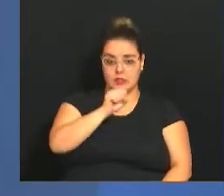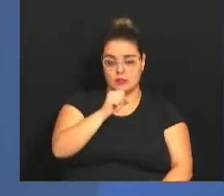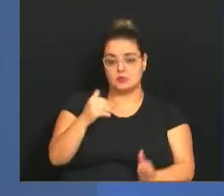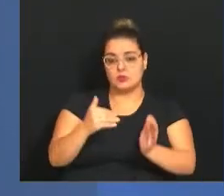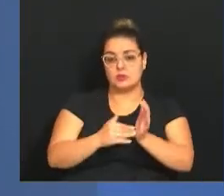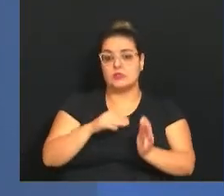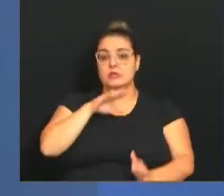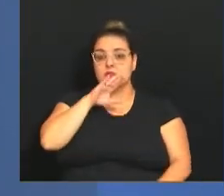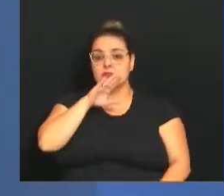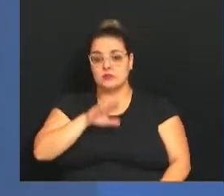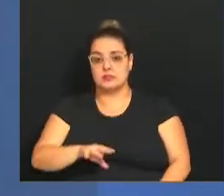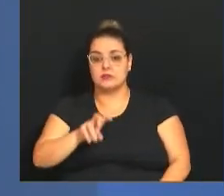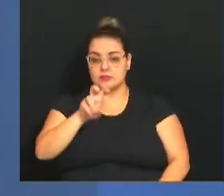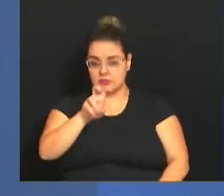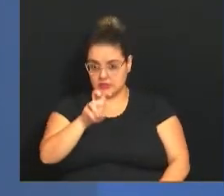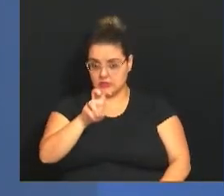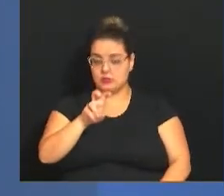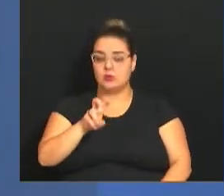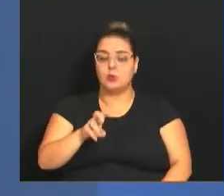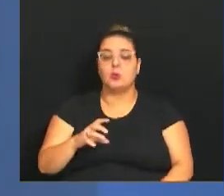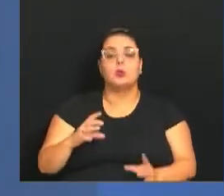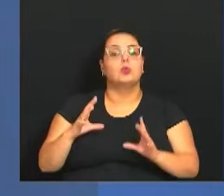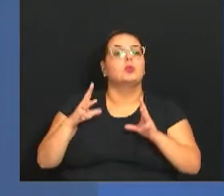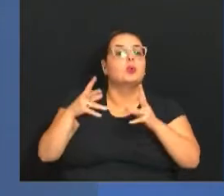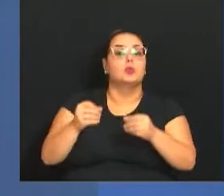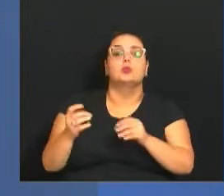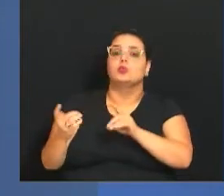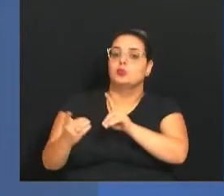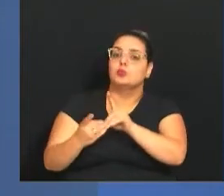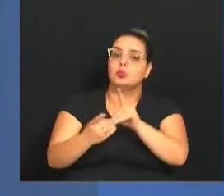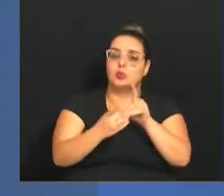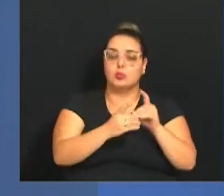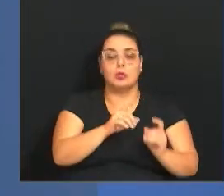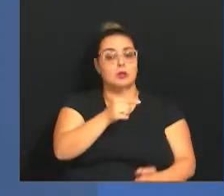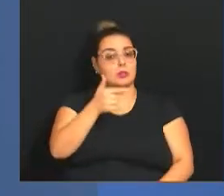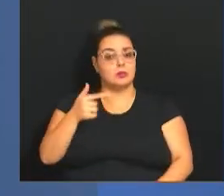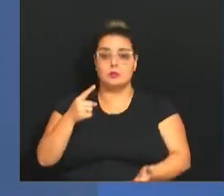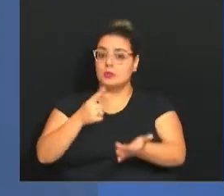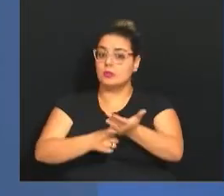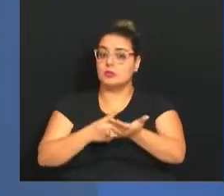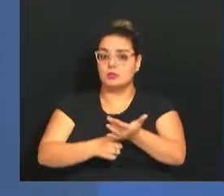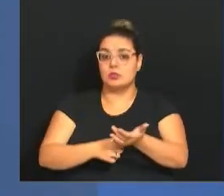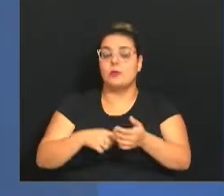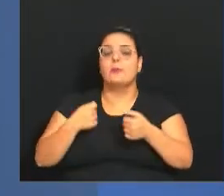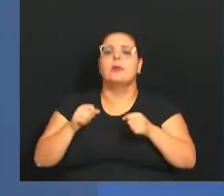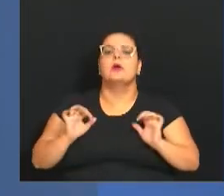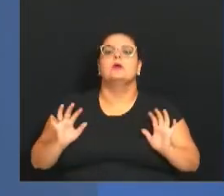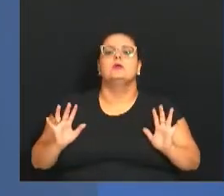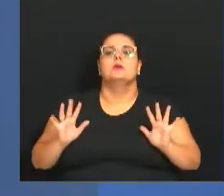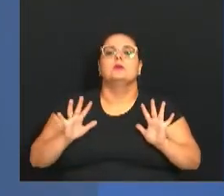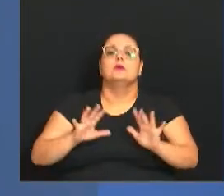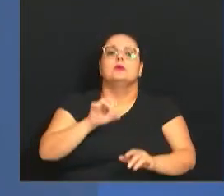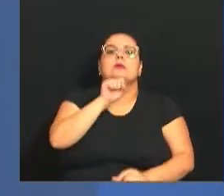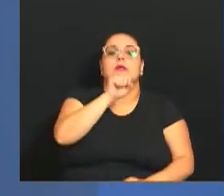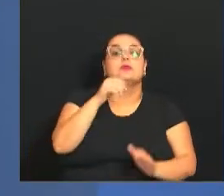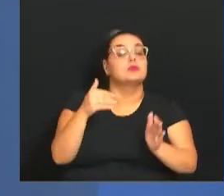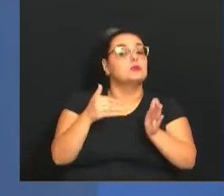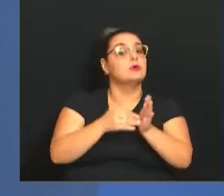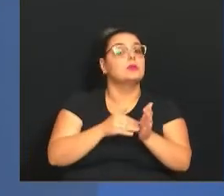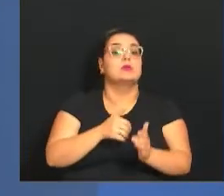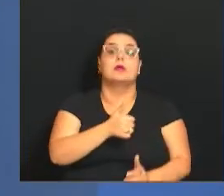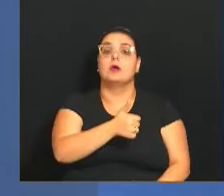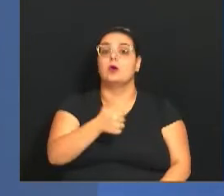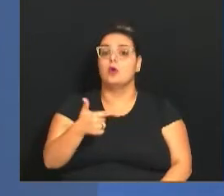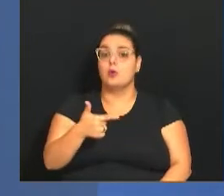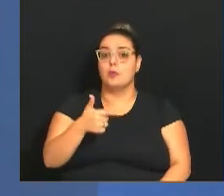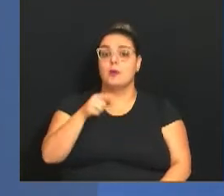todo o atendimento. E aí, caso a pessoa não tenha agendado, ela tem que comparecer das 8 da manhã ao 12h30.